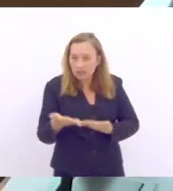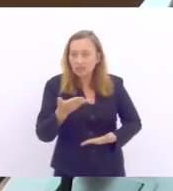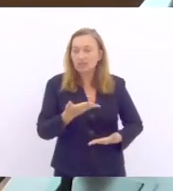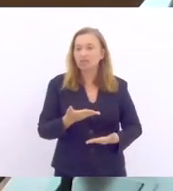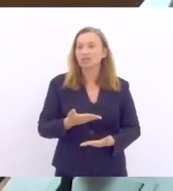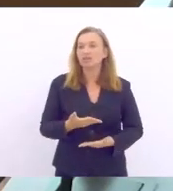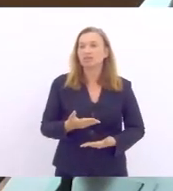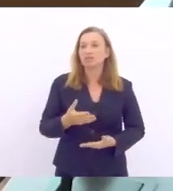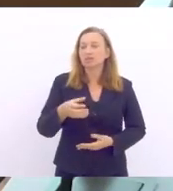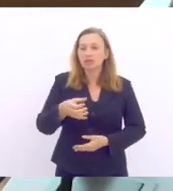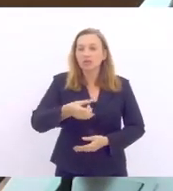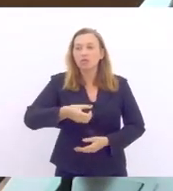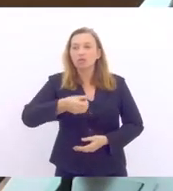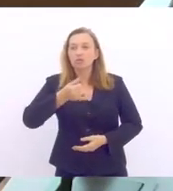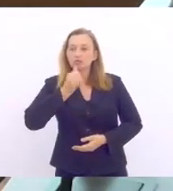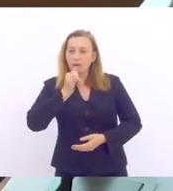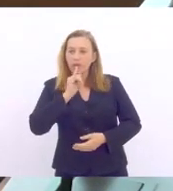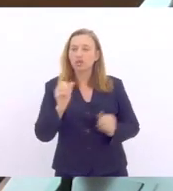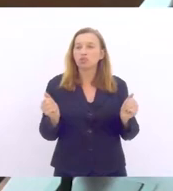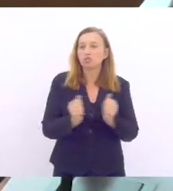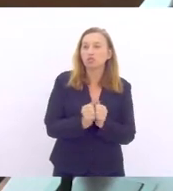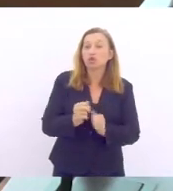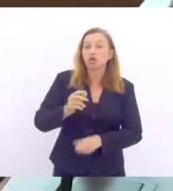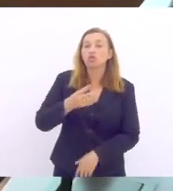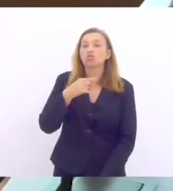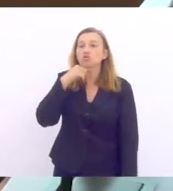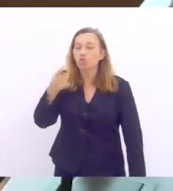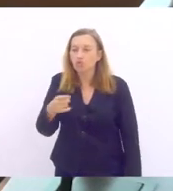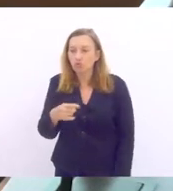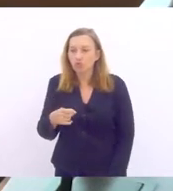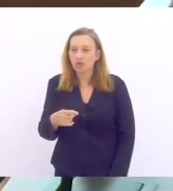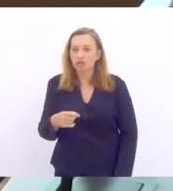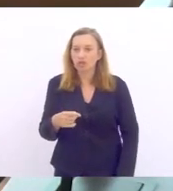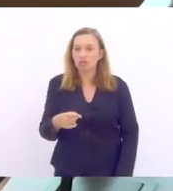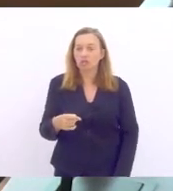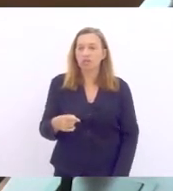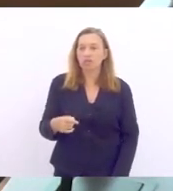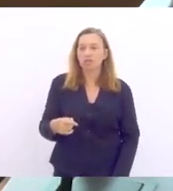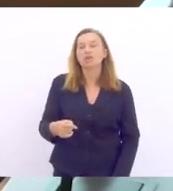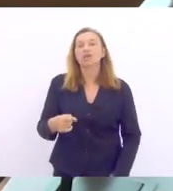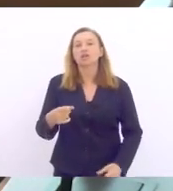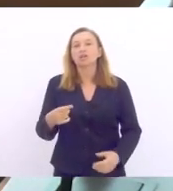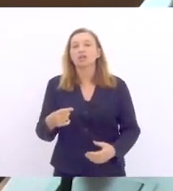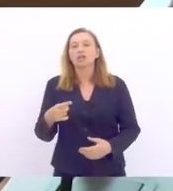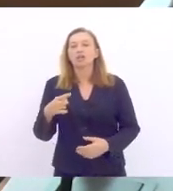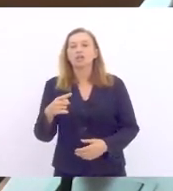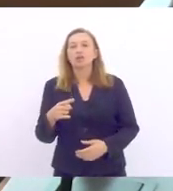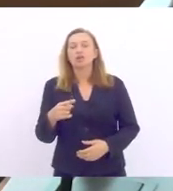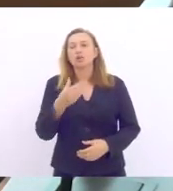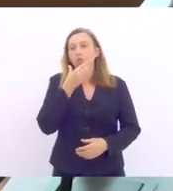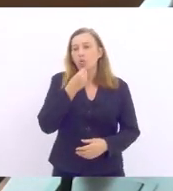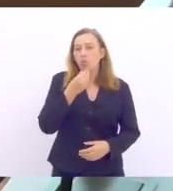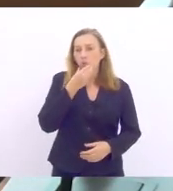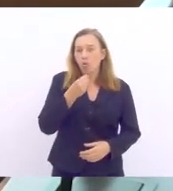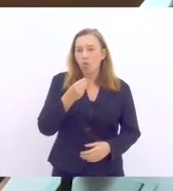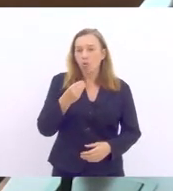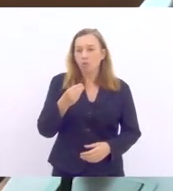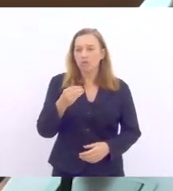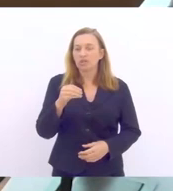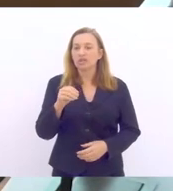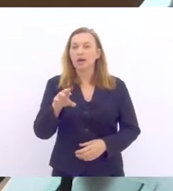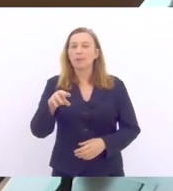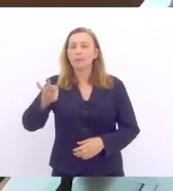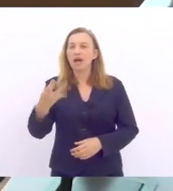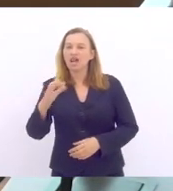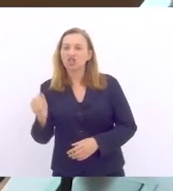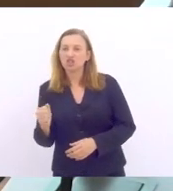tomam chope junto. Duvido que um cara da Mancha Verde tome chope junto com o cara da Gaviões Fiel. Aqui está todo mundo